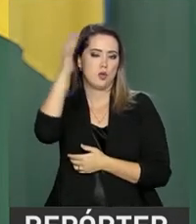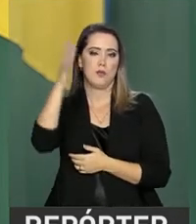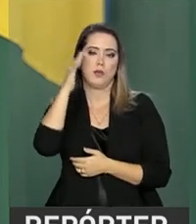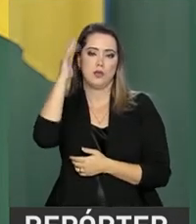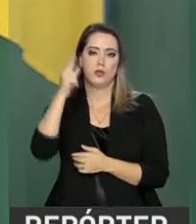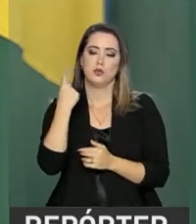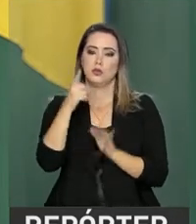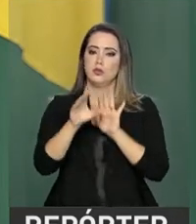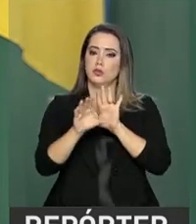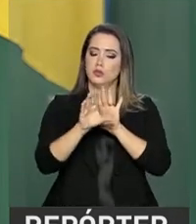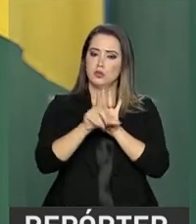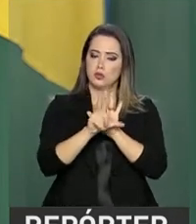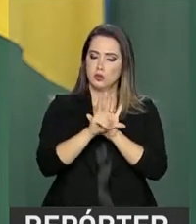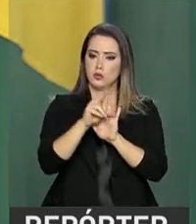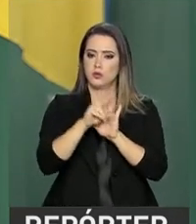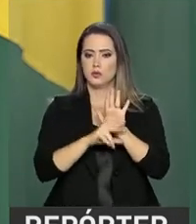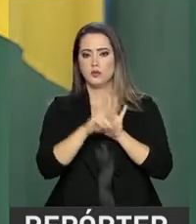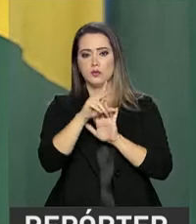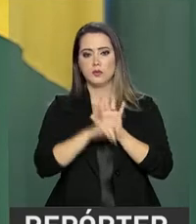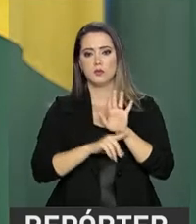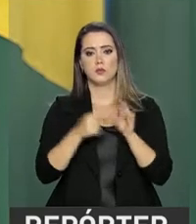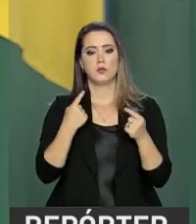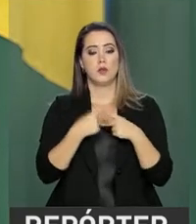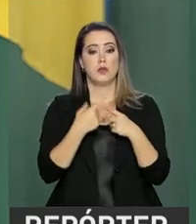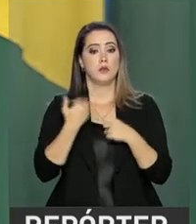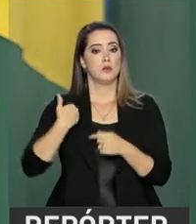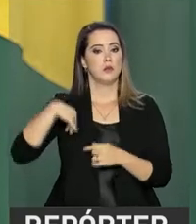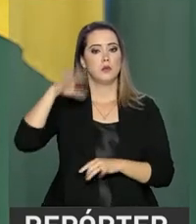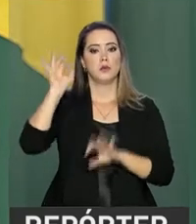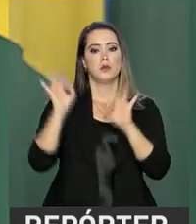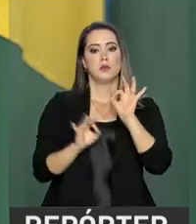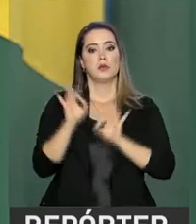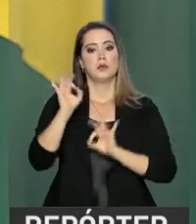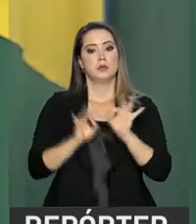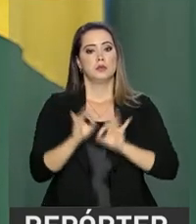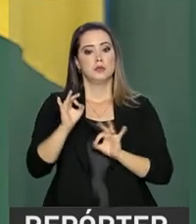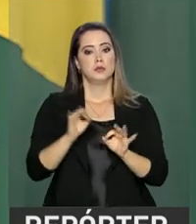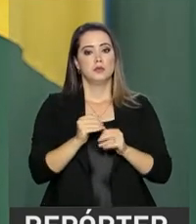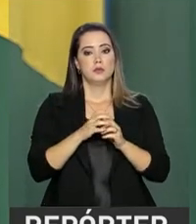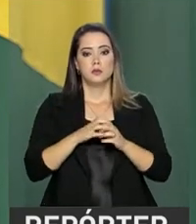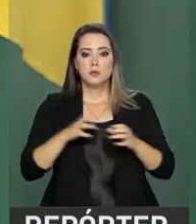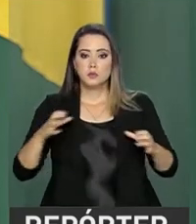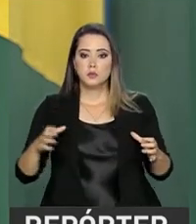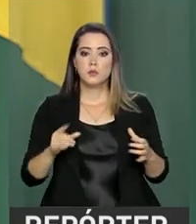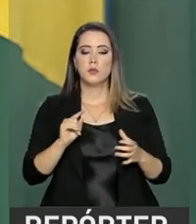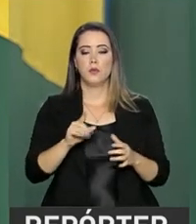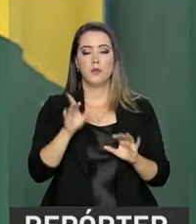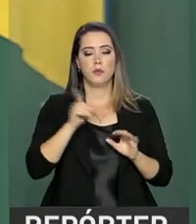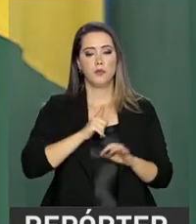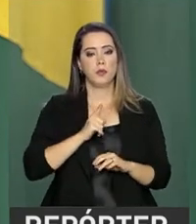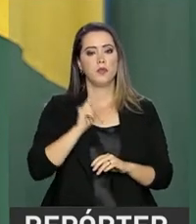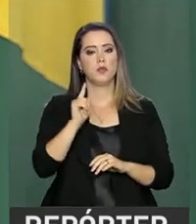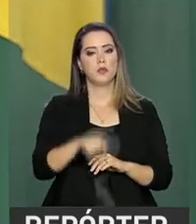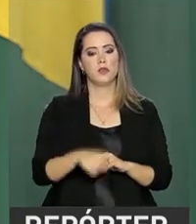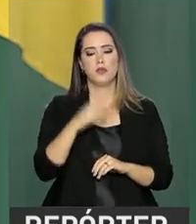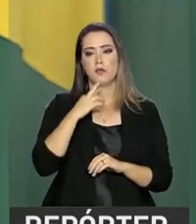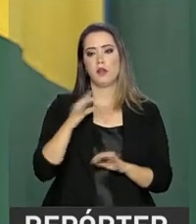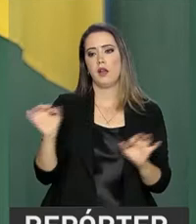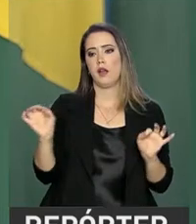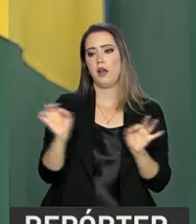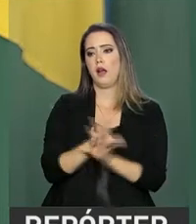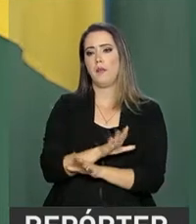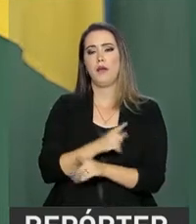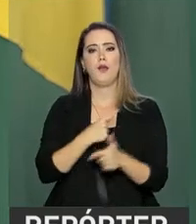é específica por mais bem planejada e abrangente seja vai solucionar